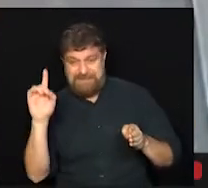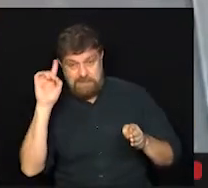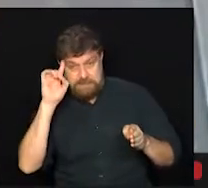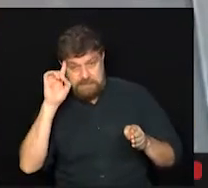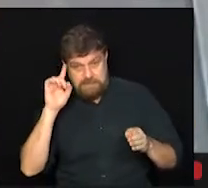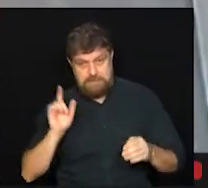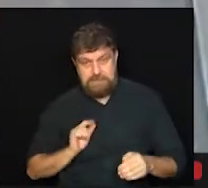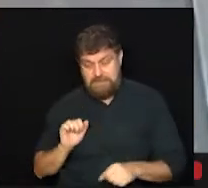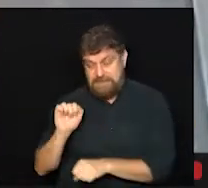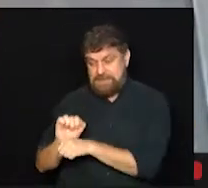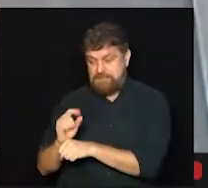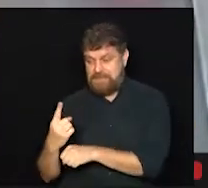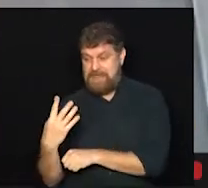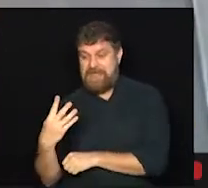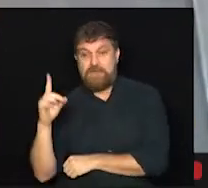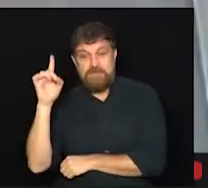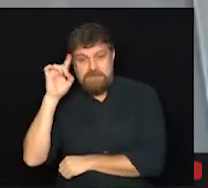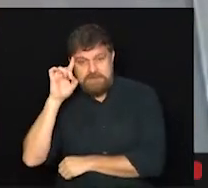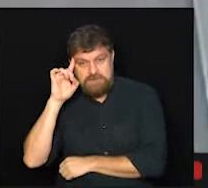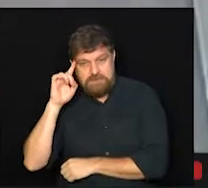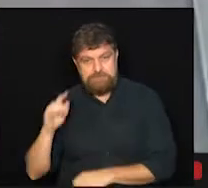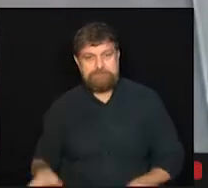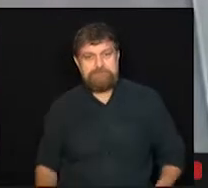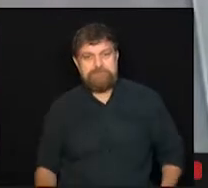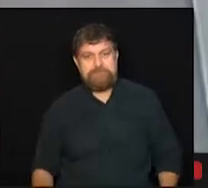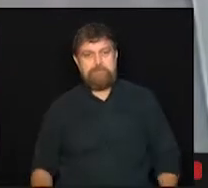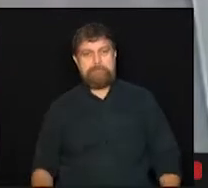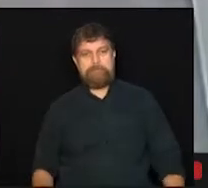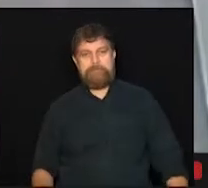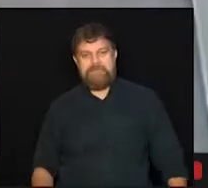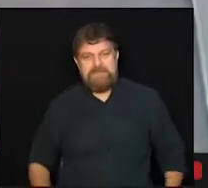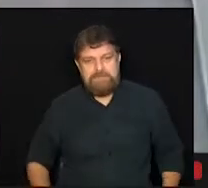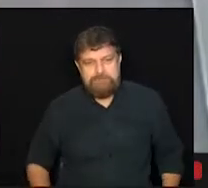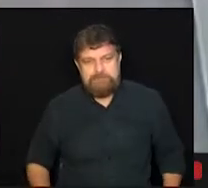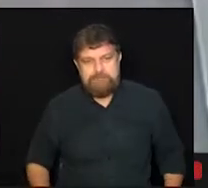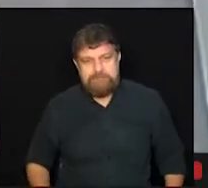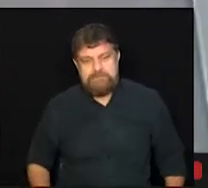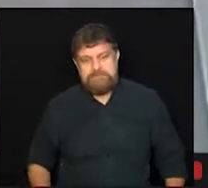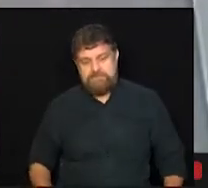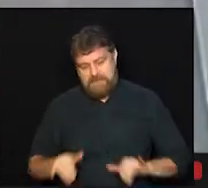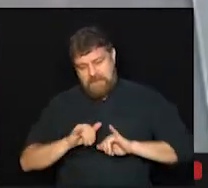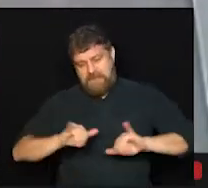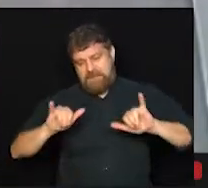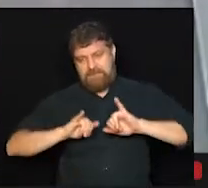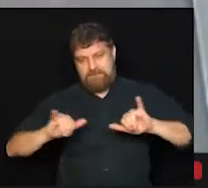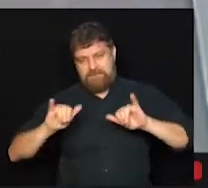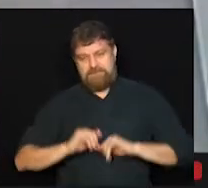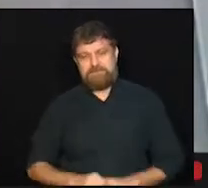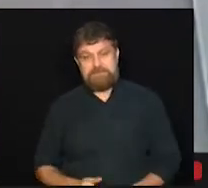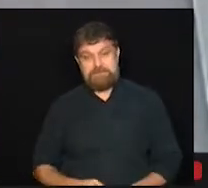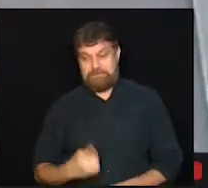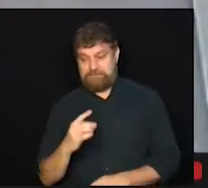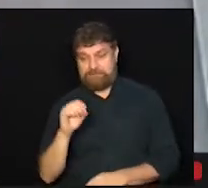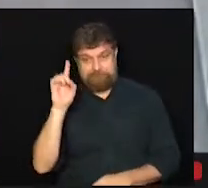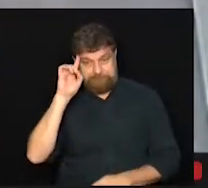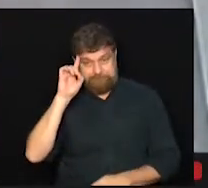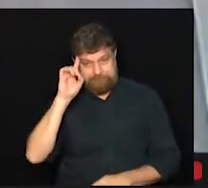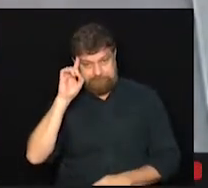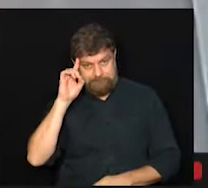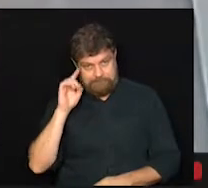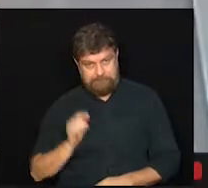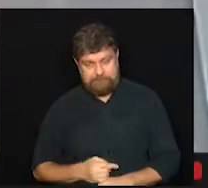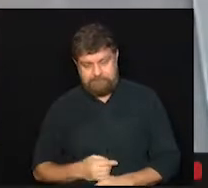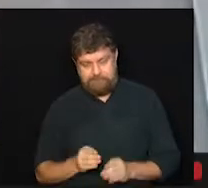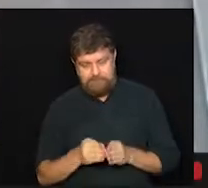10 a 14. Então, o pessoal classicamente diz 10. A informação técnica é dizer 10, mas eu dou uma puxadinha